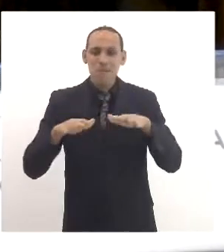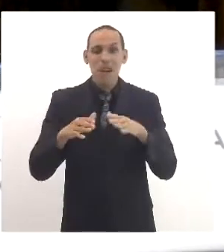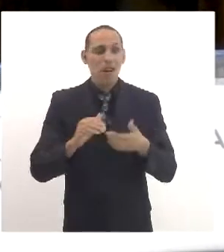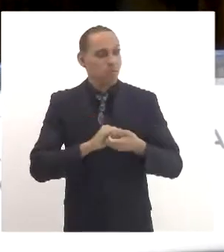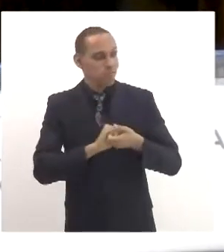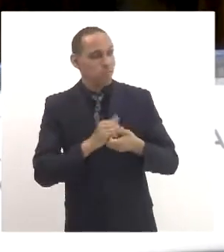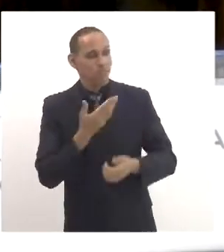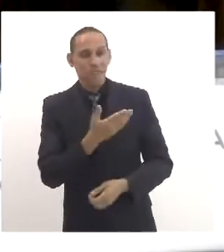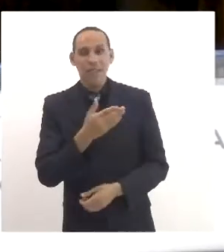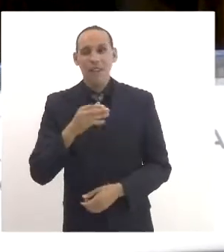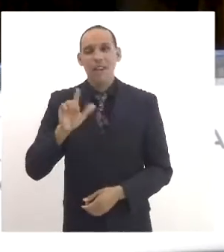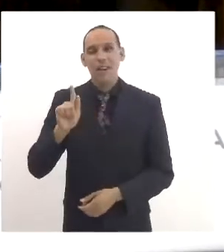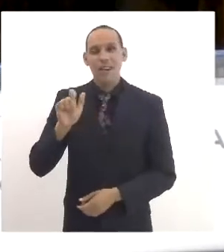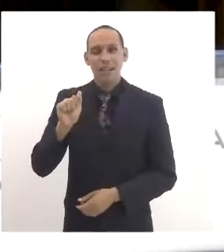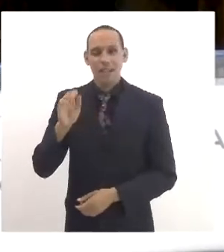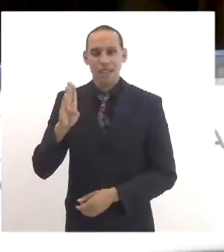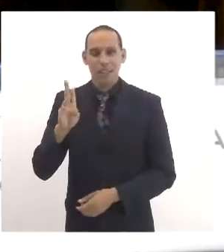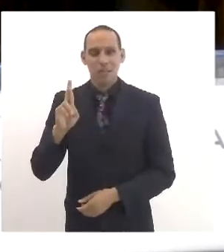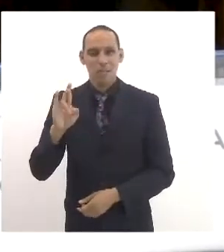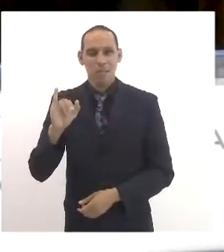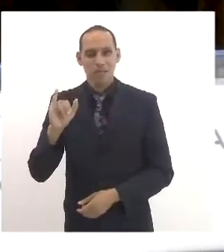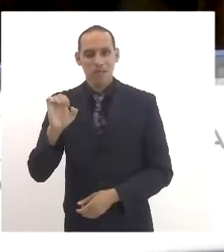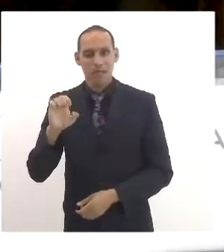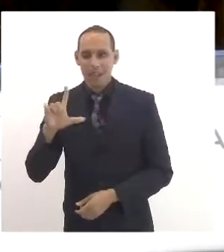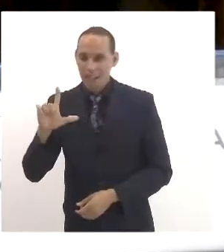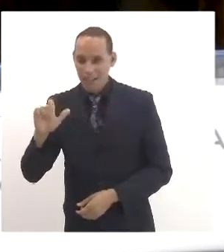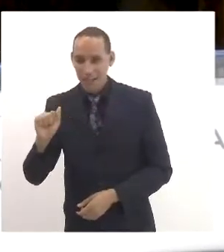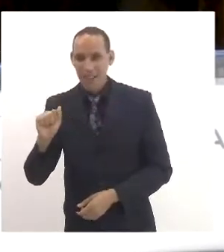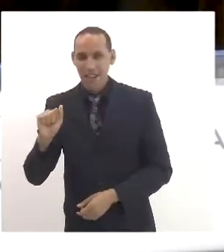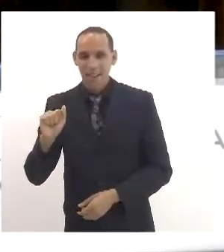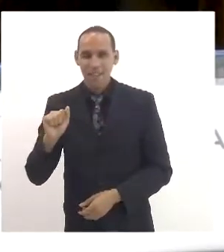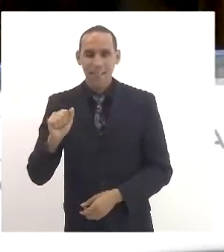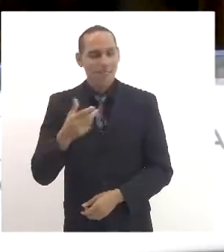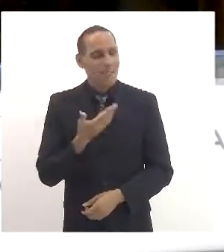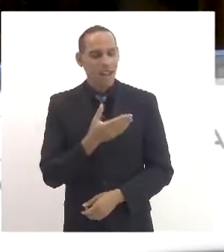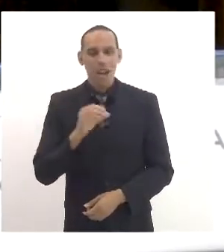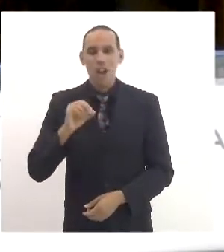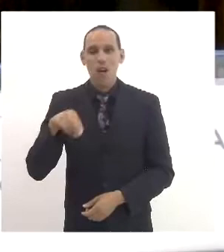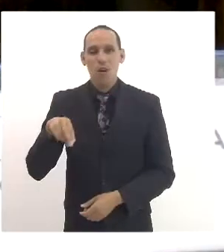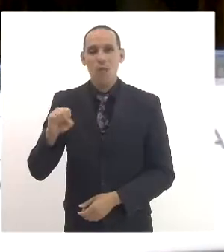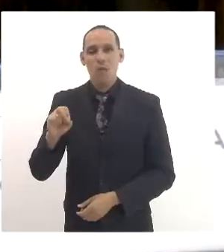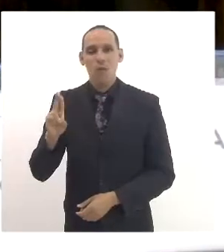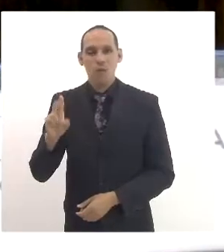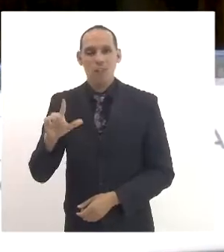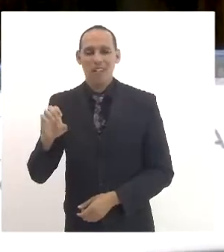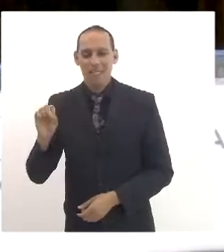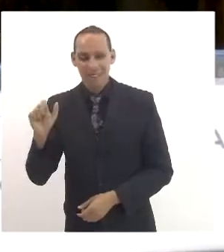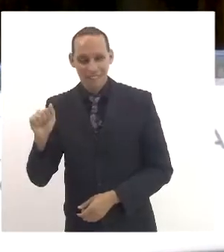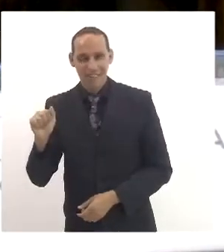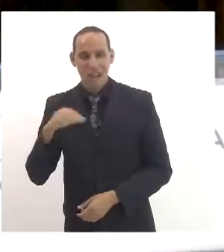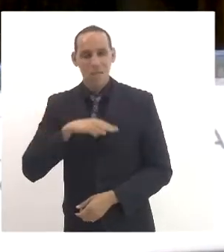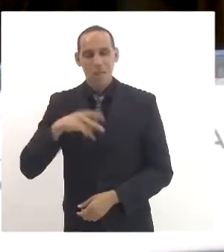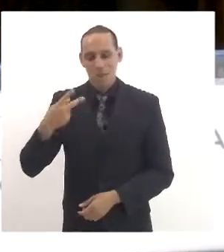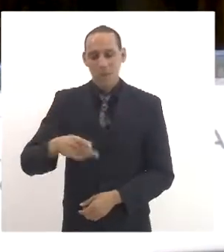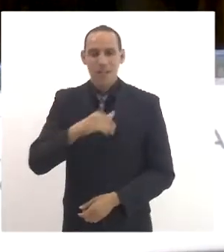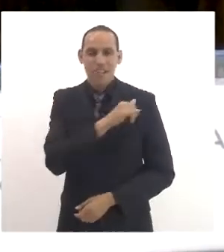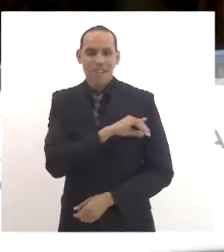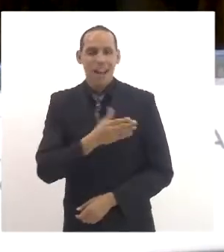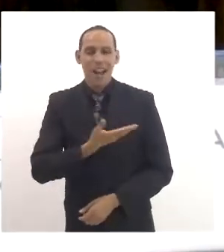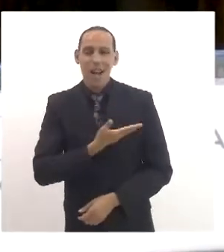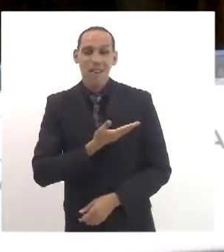embaixadora Gabriela Albegária, Conselheira-Geral de Portugal no Rio de Janeiro, a minha colega e